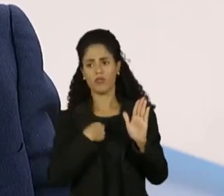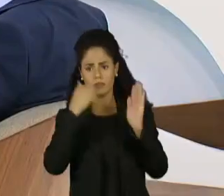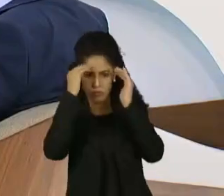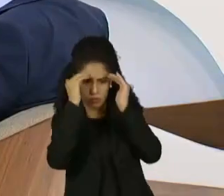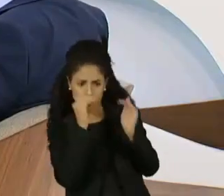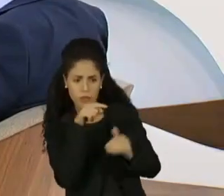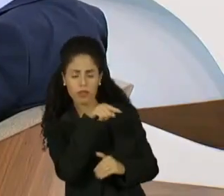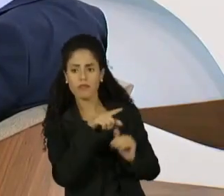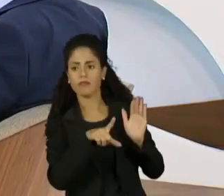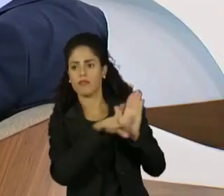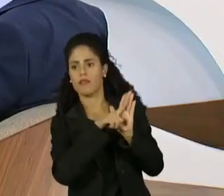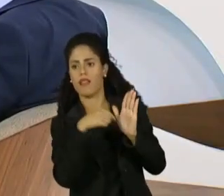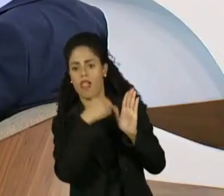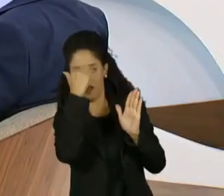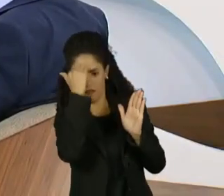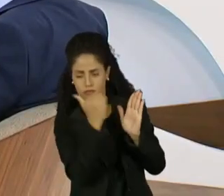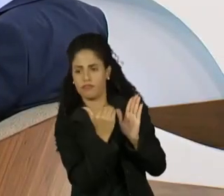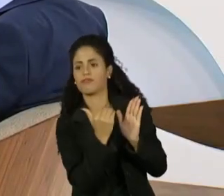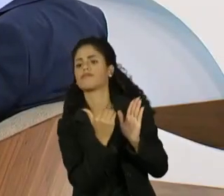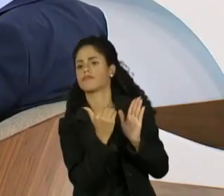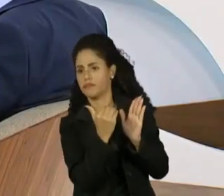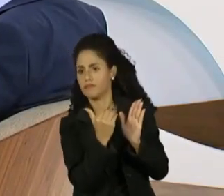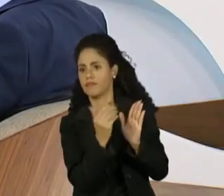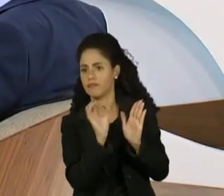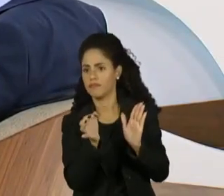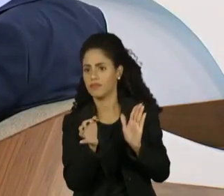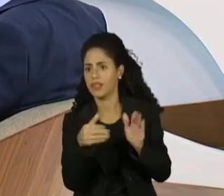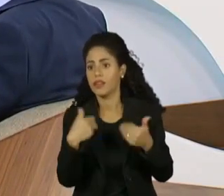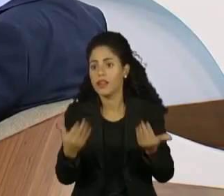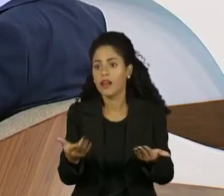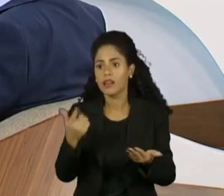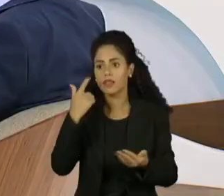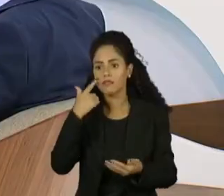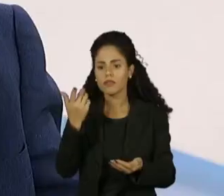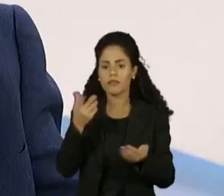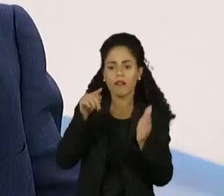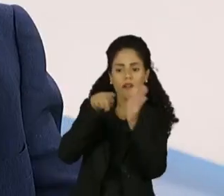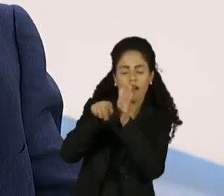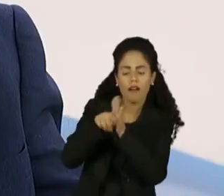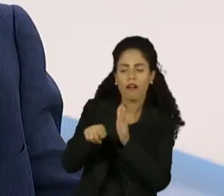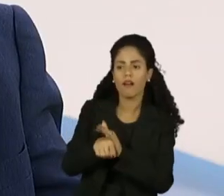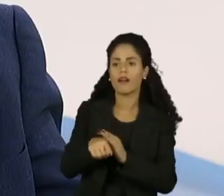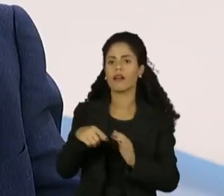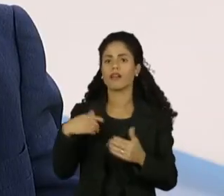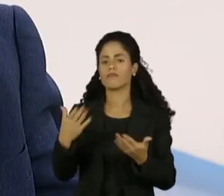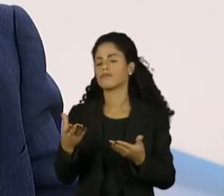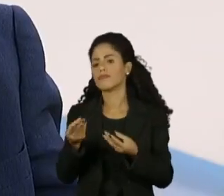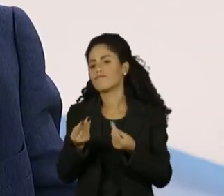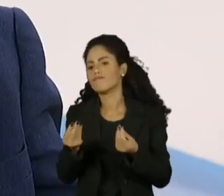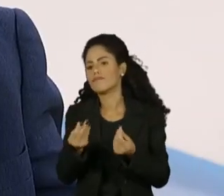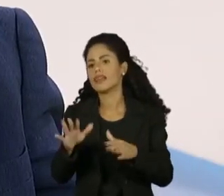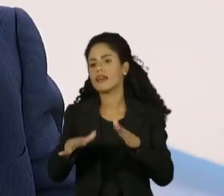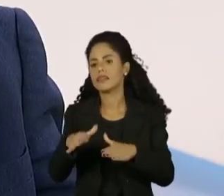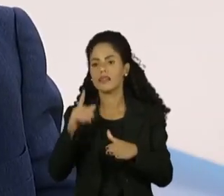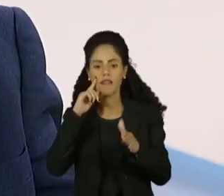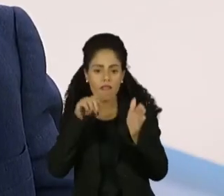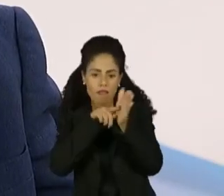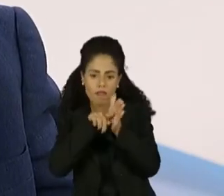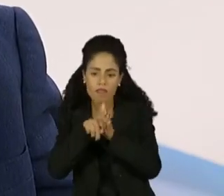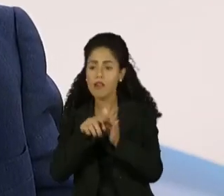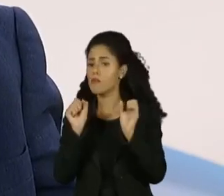de ser fiscalizado ou questionado ou como é que se chama?